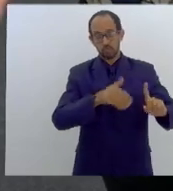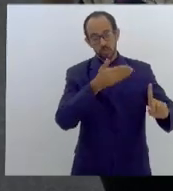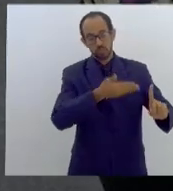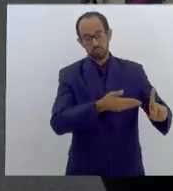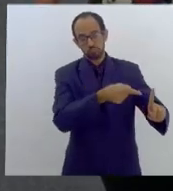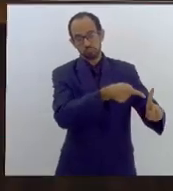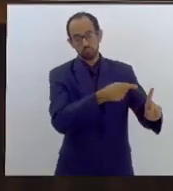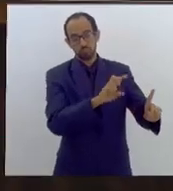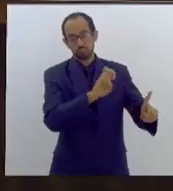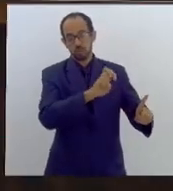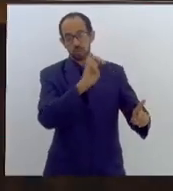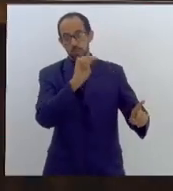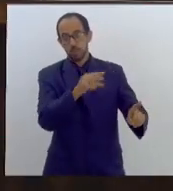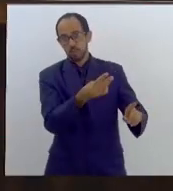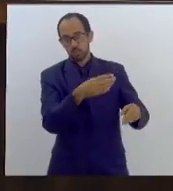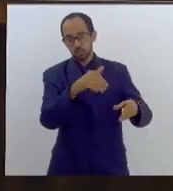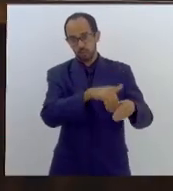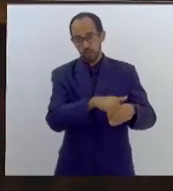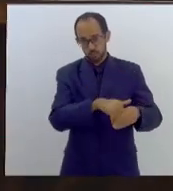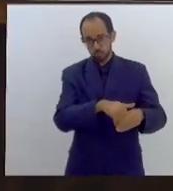urnas.